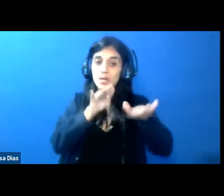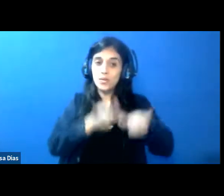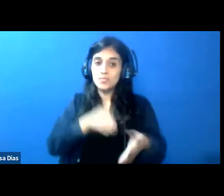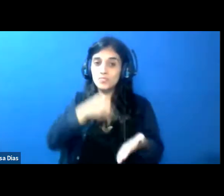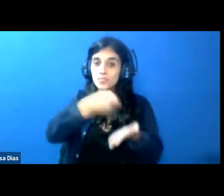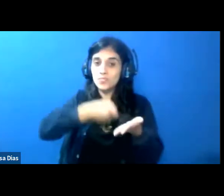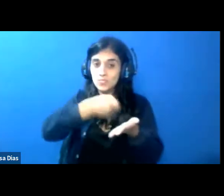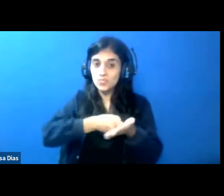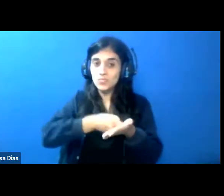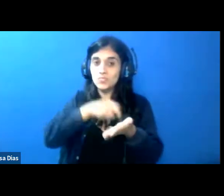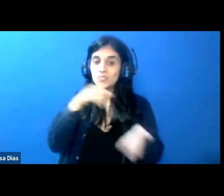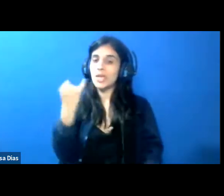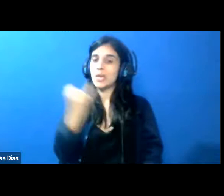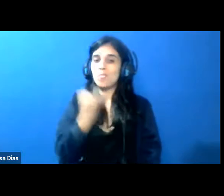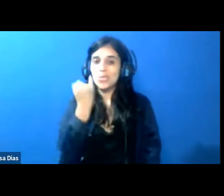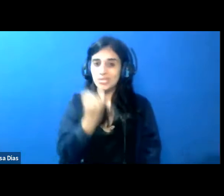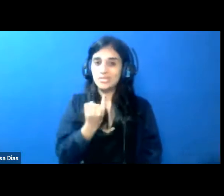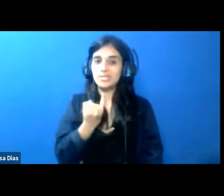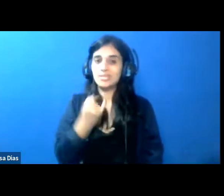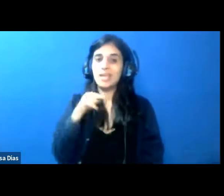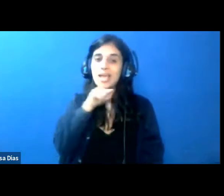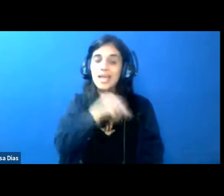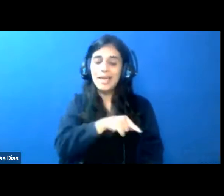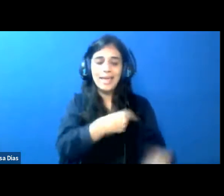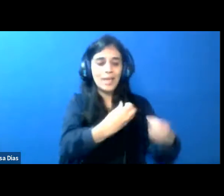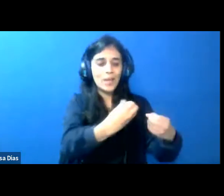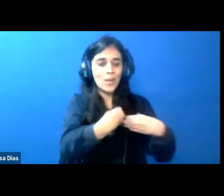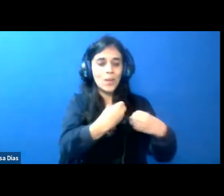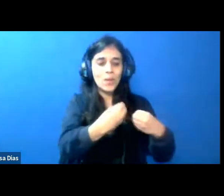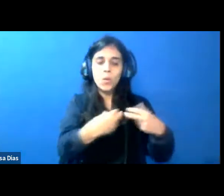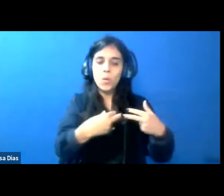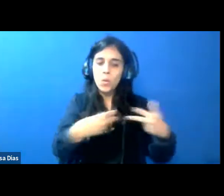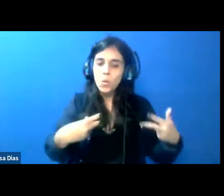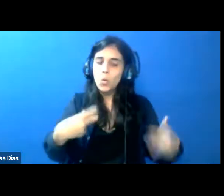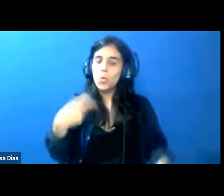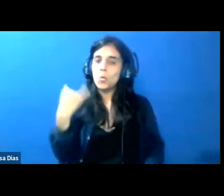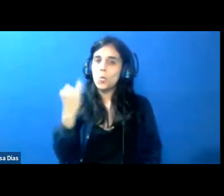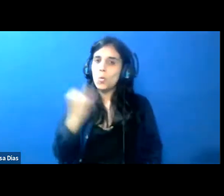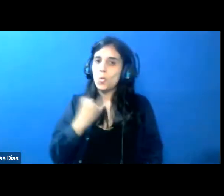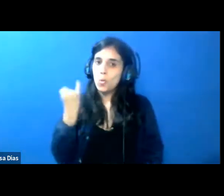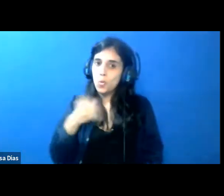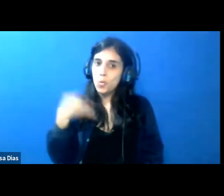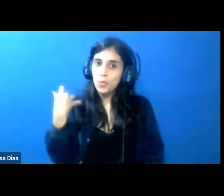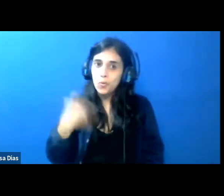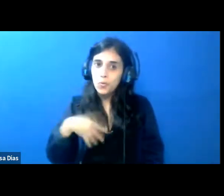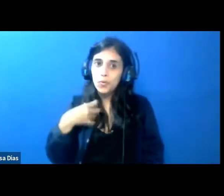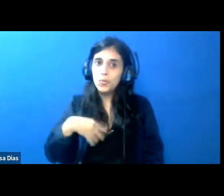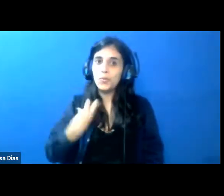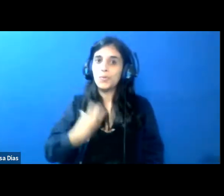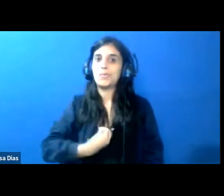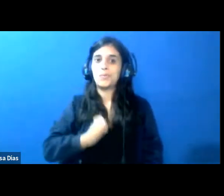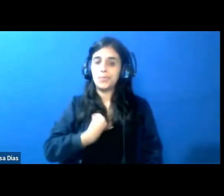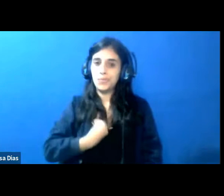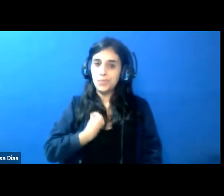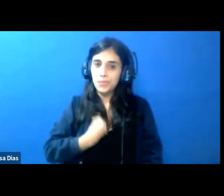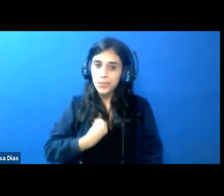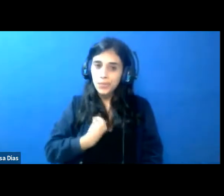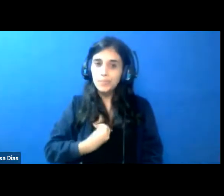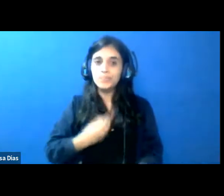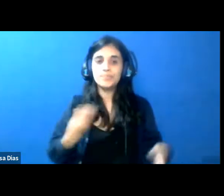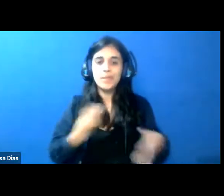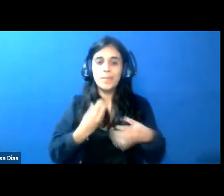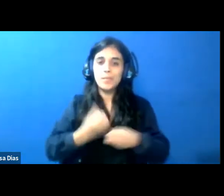dirigente, e ela me ensinou muita coisa nessa vida, e eu reservei mais um trechinho de verso aqui para ela.